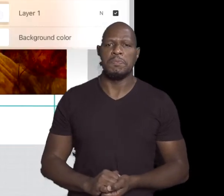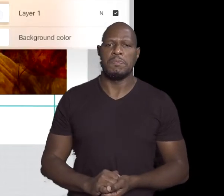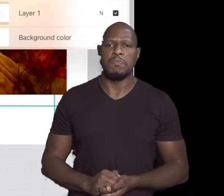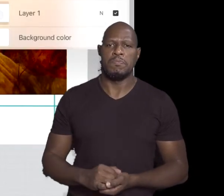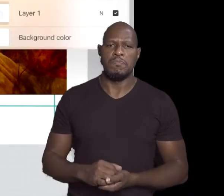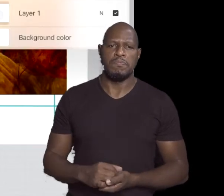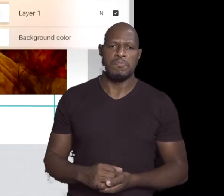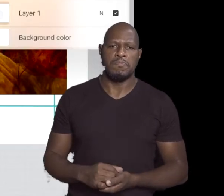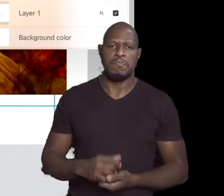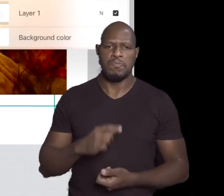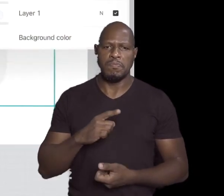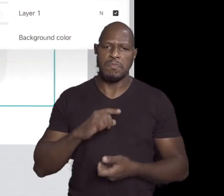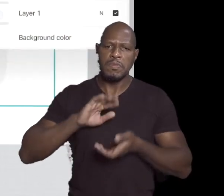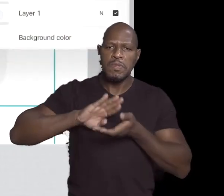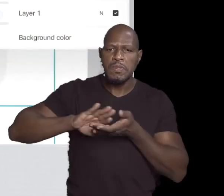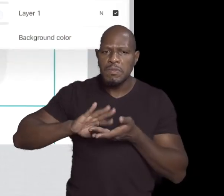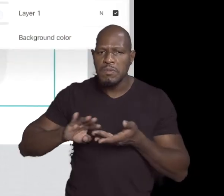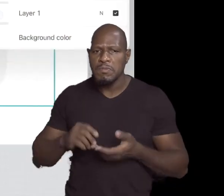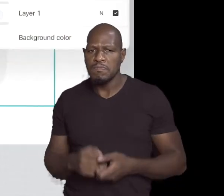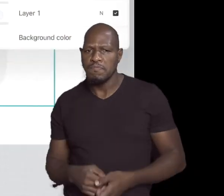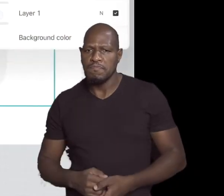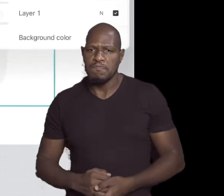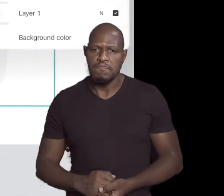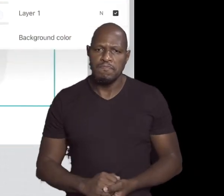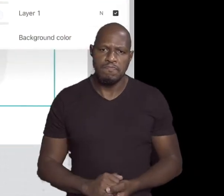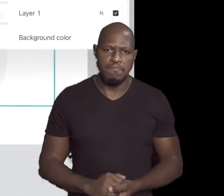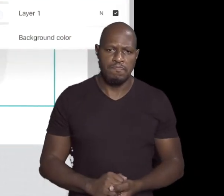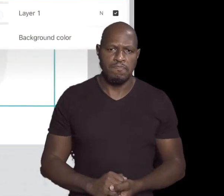Talvez algo nesse estilo.